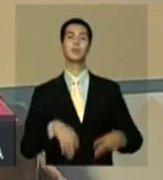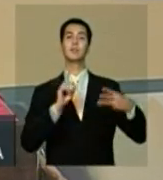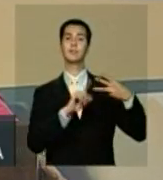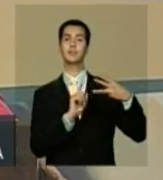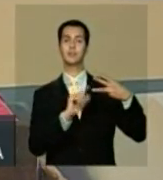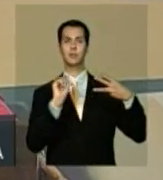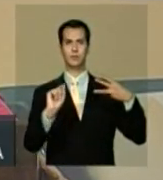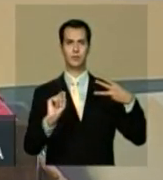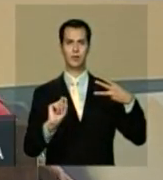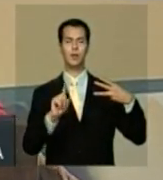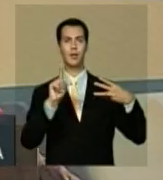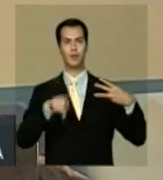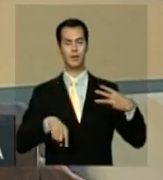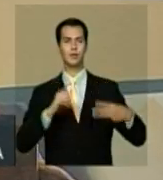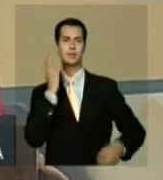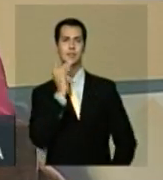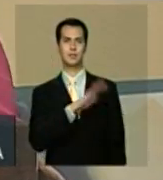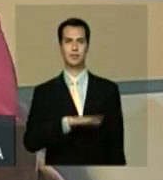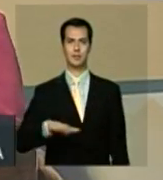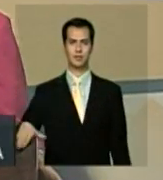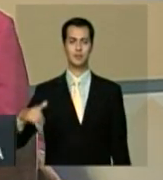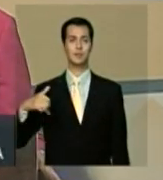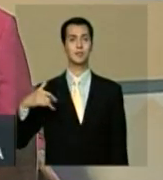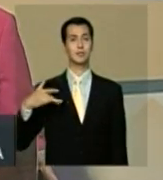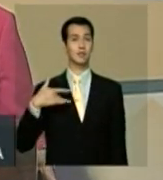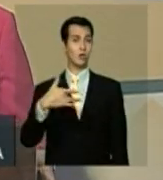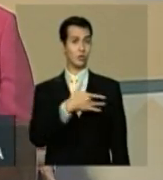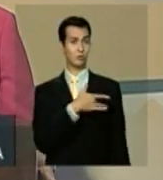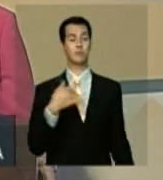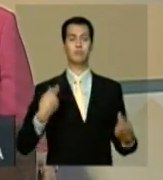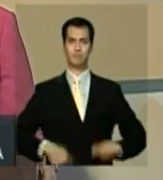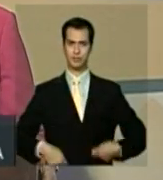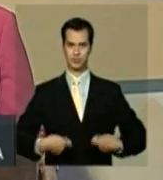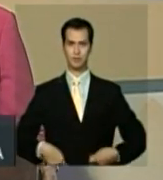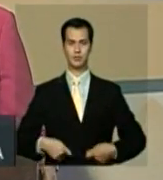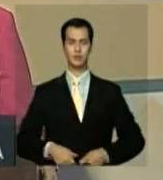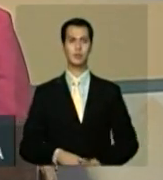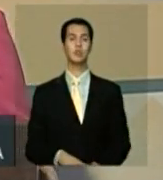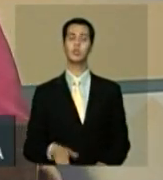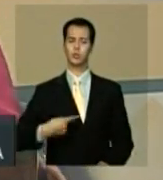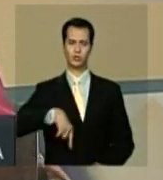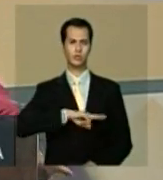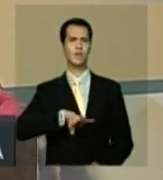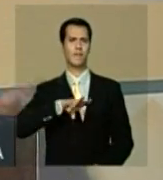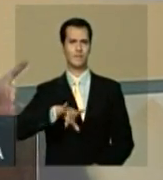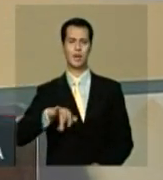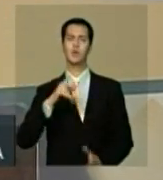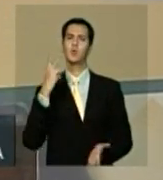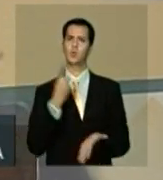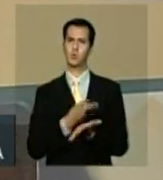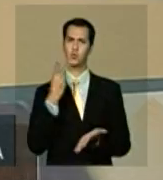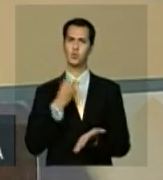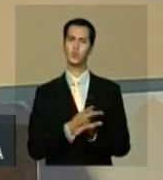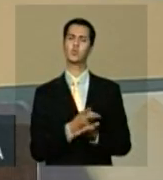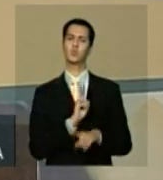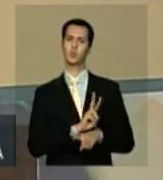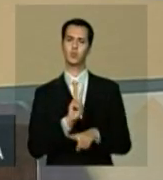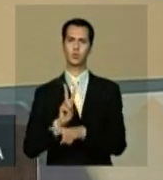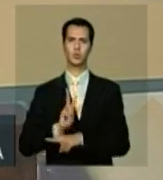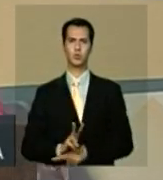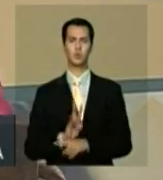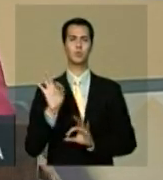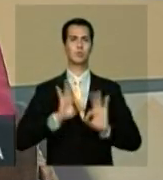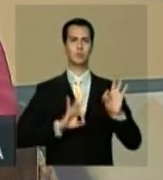nossas crianças nós vamos assegurar que o programa saúde nas escolas Contemple de forma